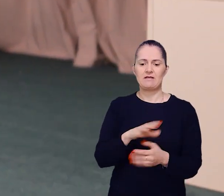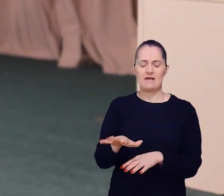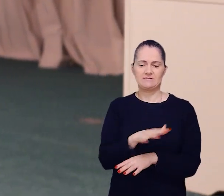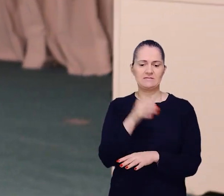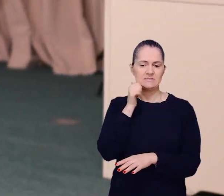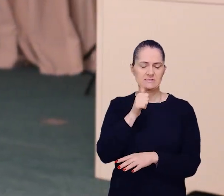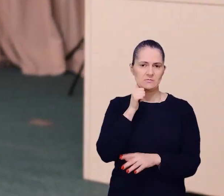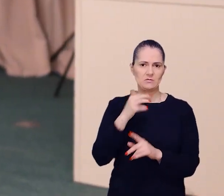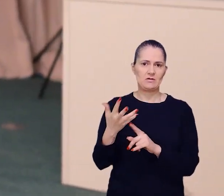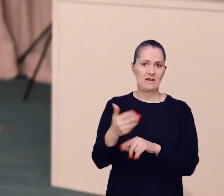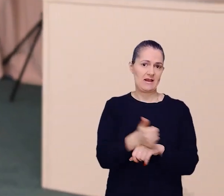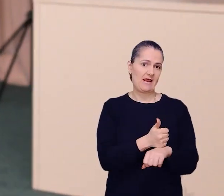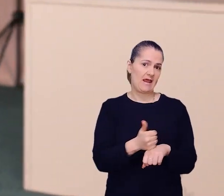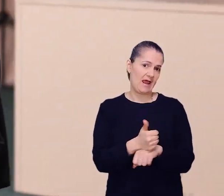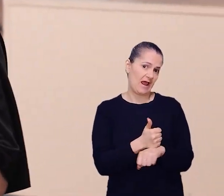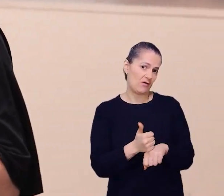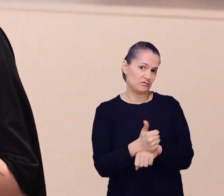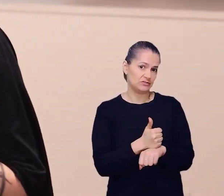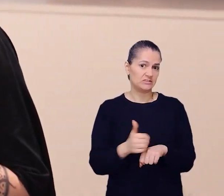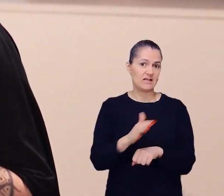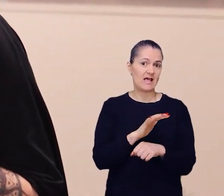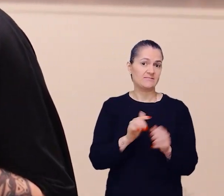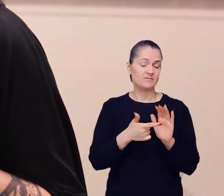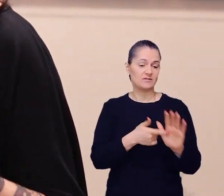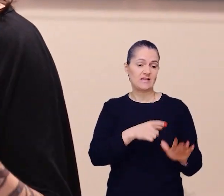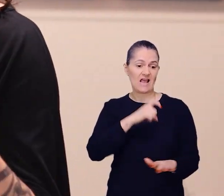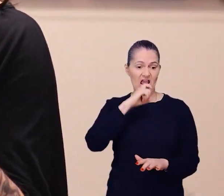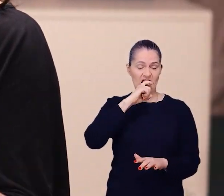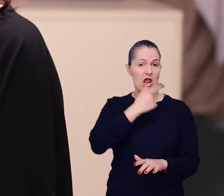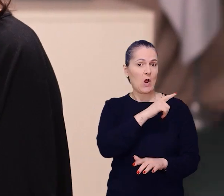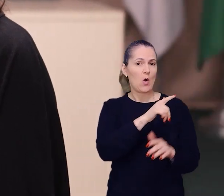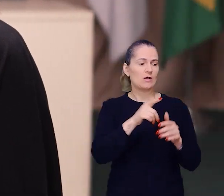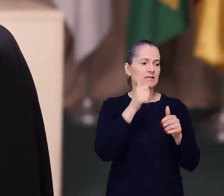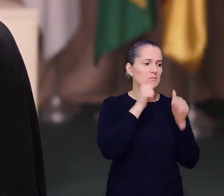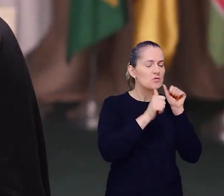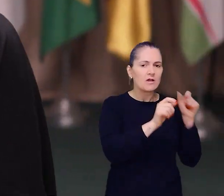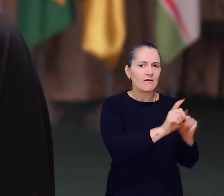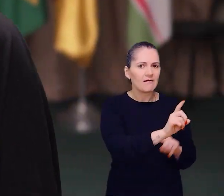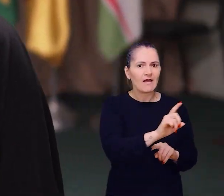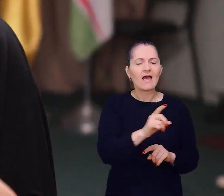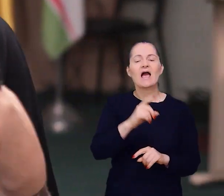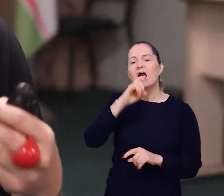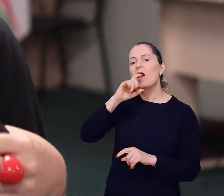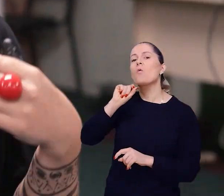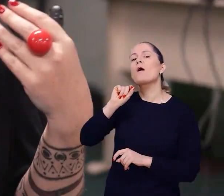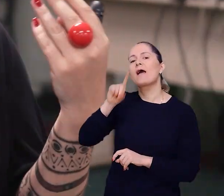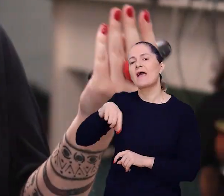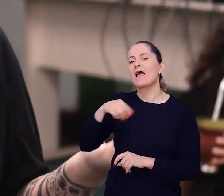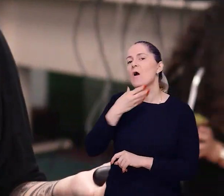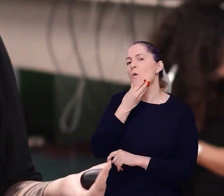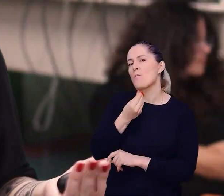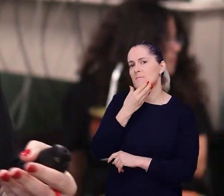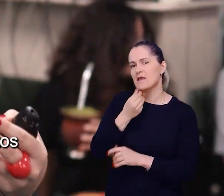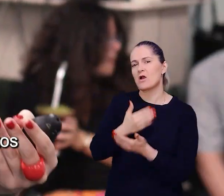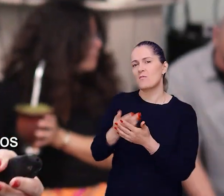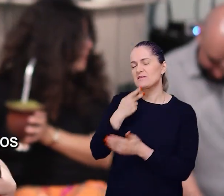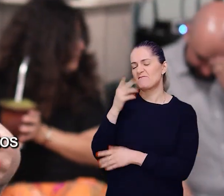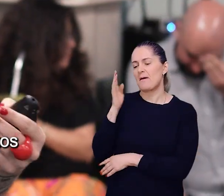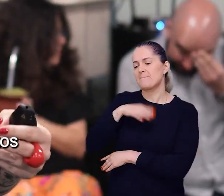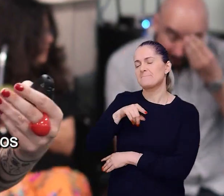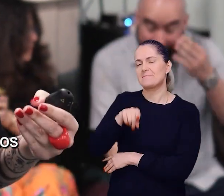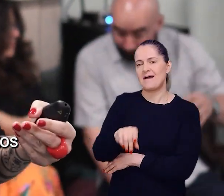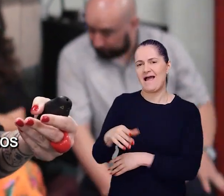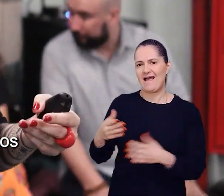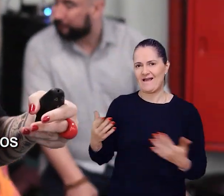suas obras e elas causavam inveja não nas outras mulheres, mas sim nos homens artistas, que passavam a difamá-las, e assim